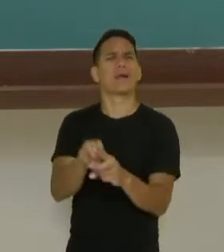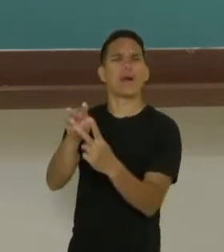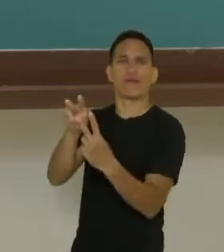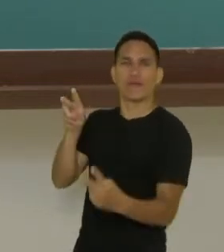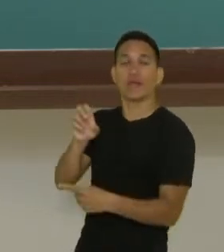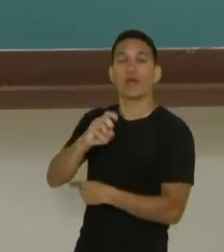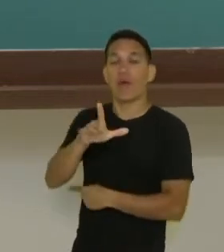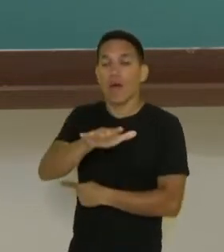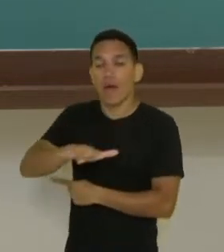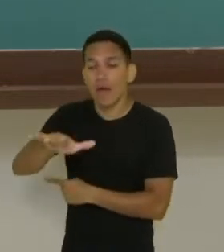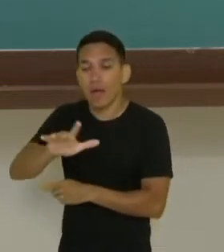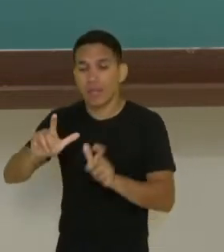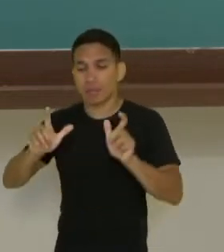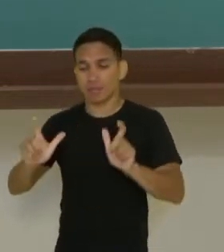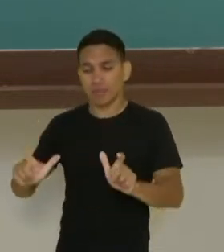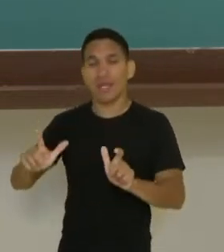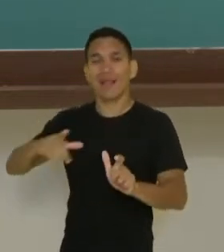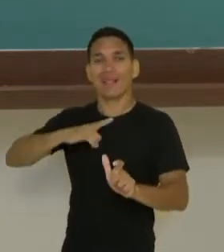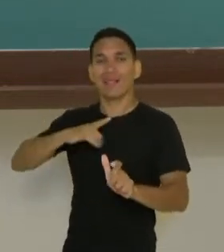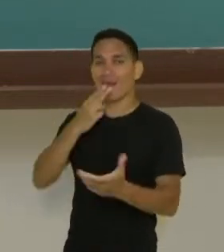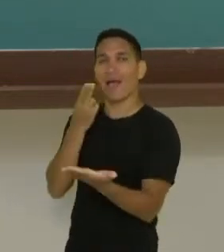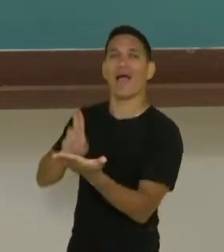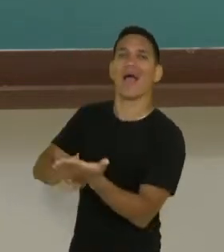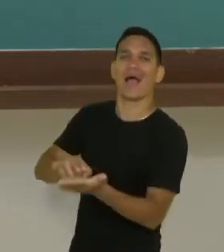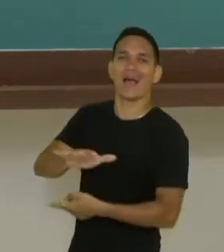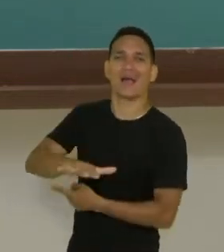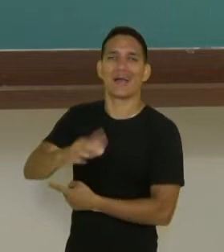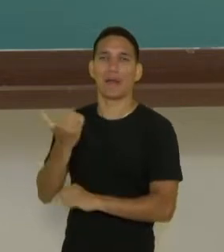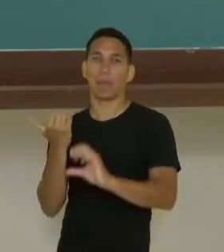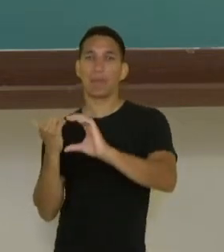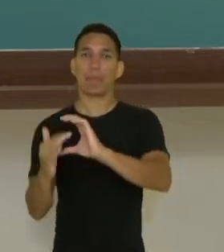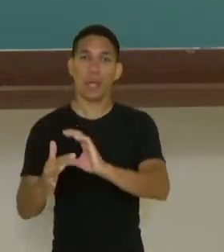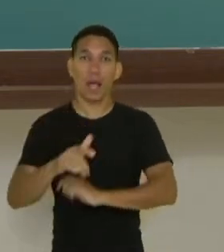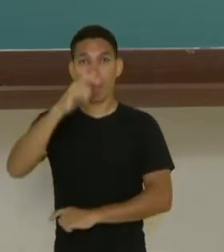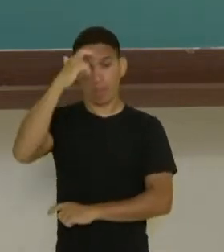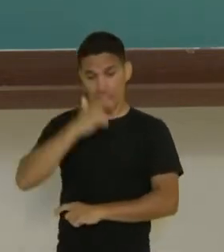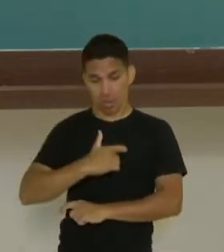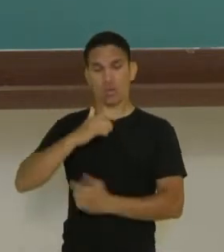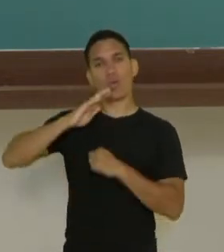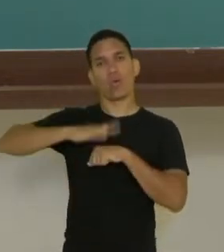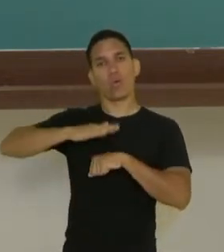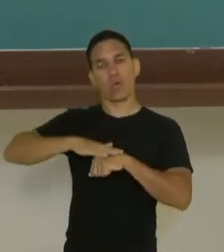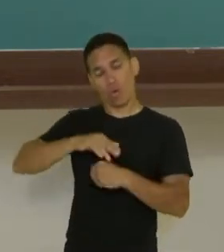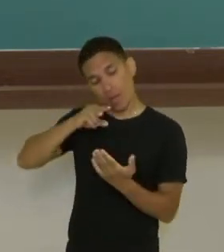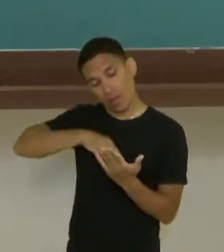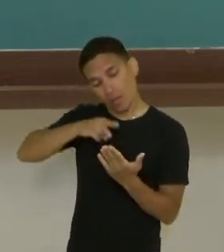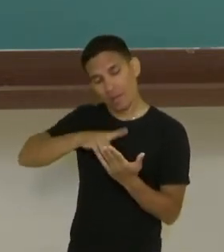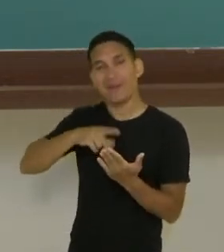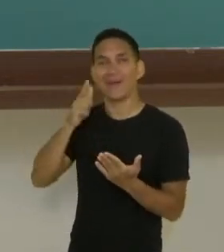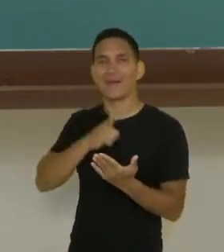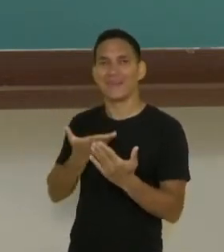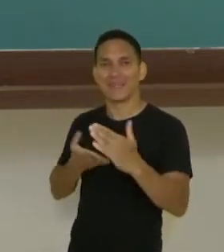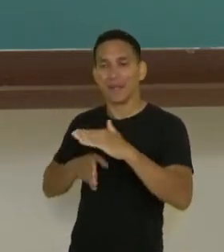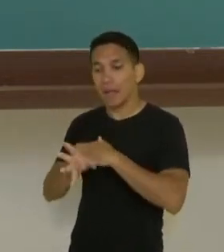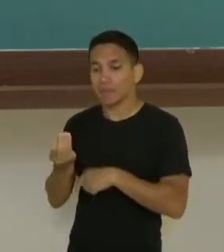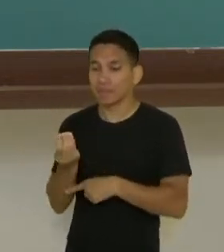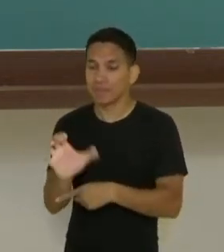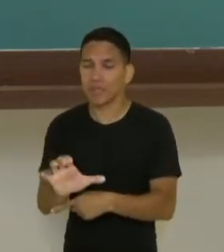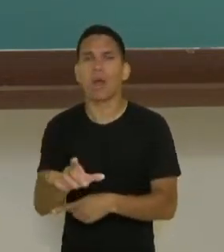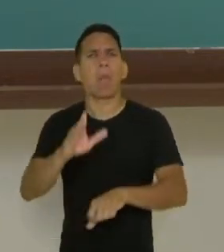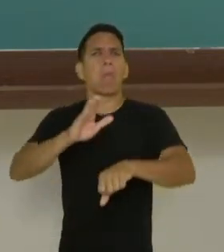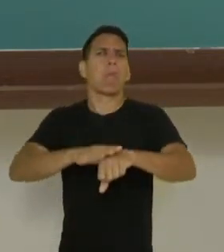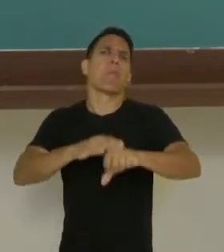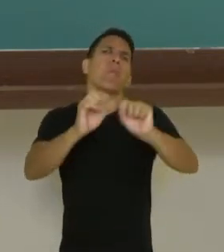de cartas. Essa seção de cartas é um espaço que o leitor pode participar. Você pode ter, de repente, no seu